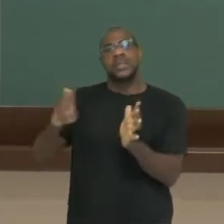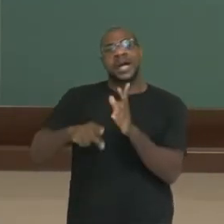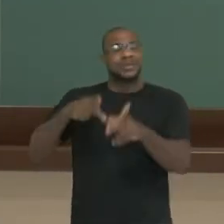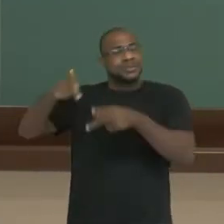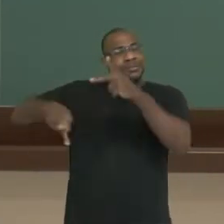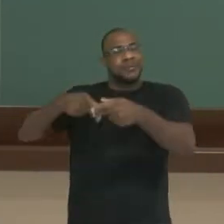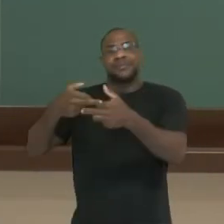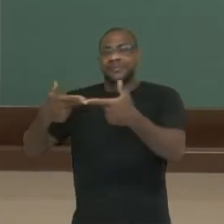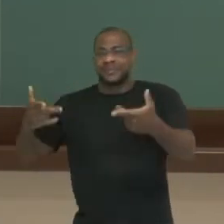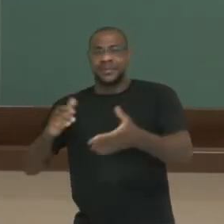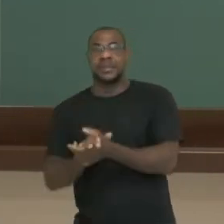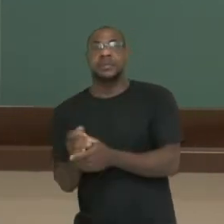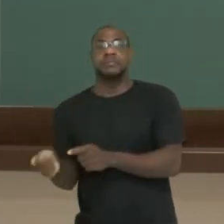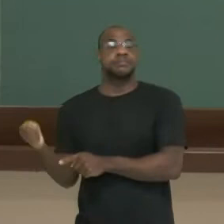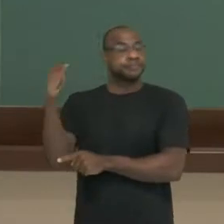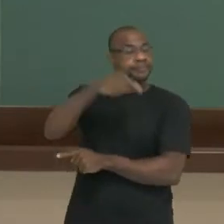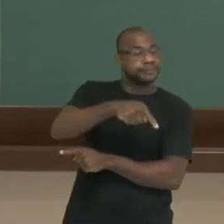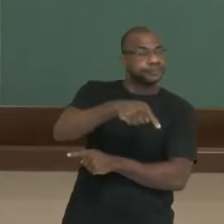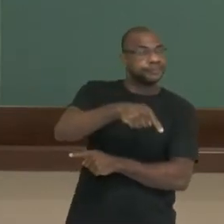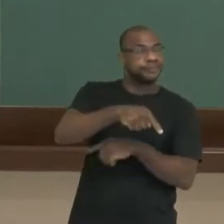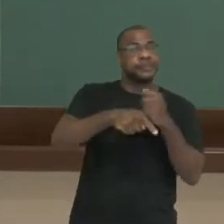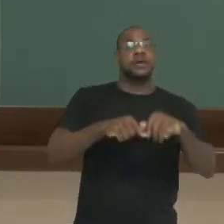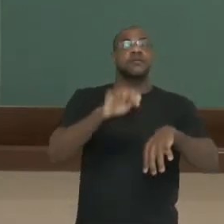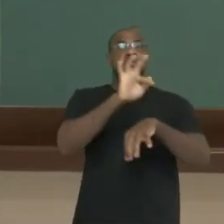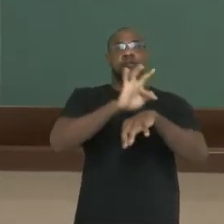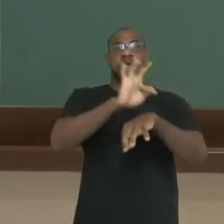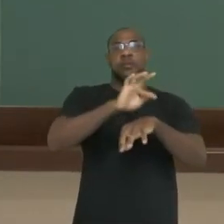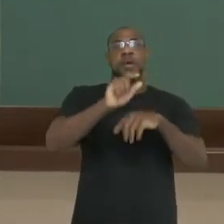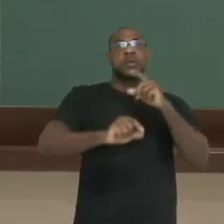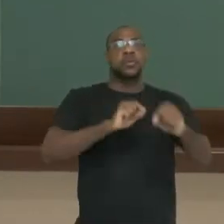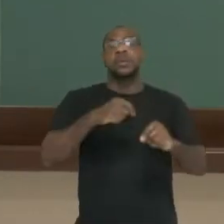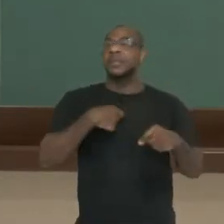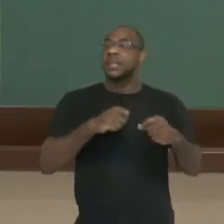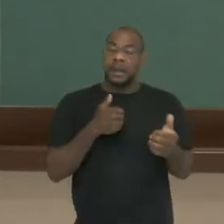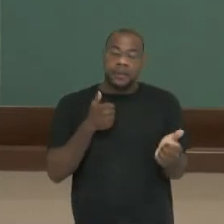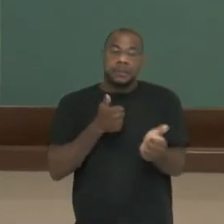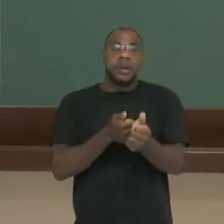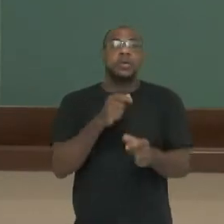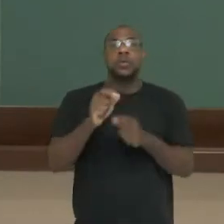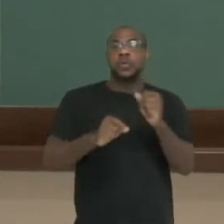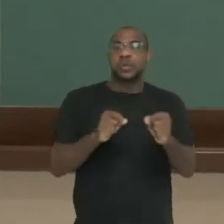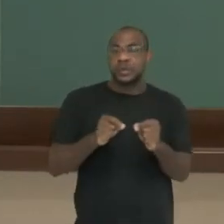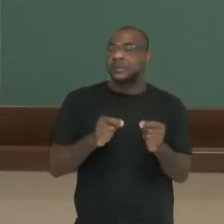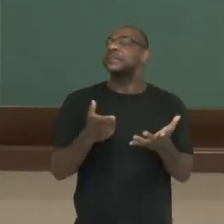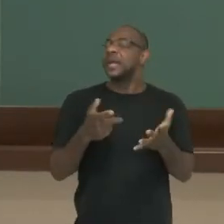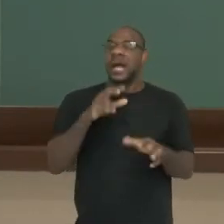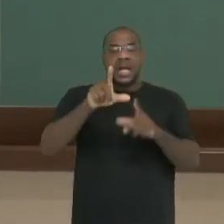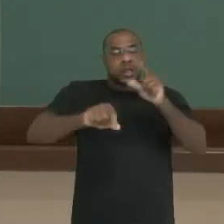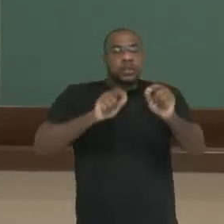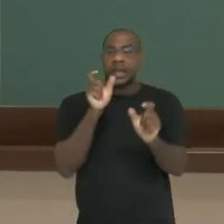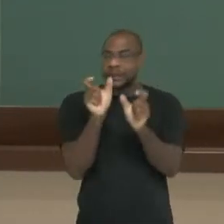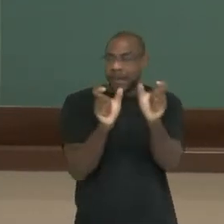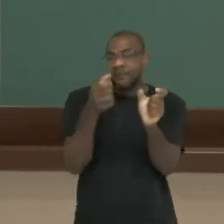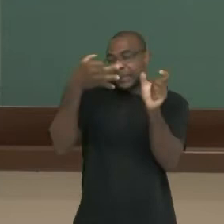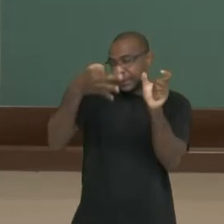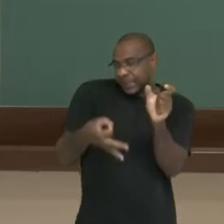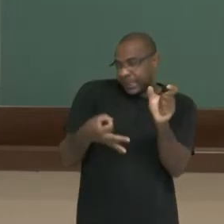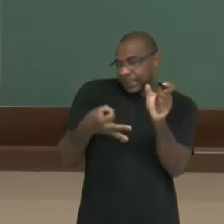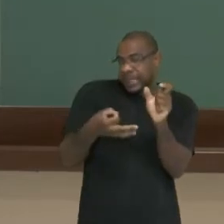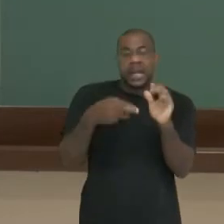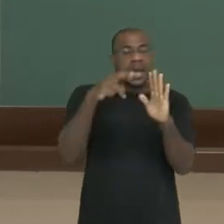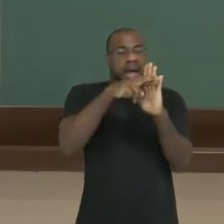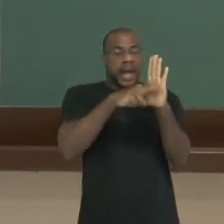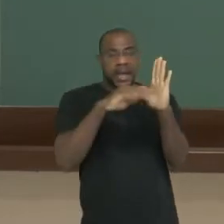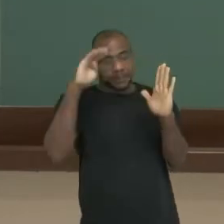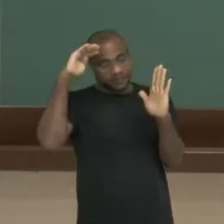linguagem informal. Já na linguagem formal, a gente tem que aproximar ali a variante, a escolha das palavras, à norma